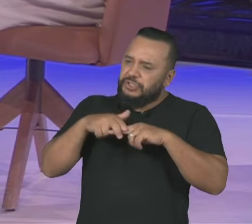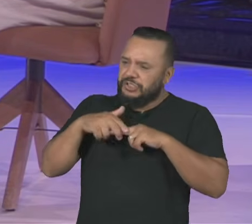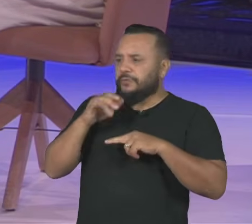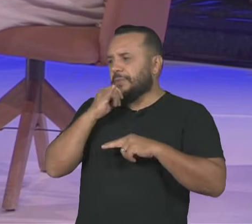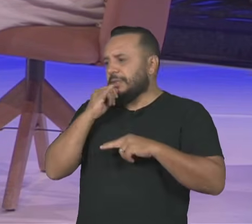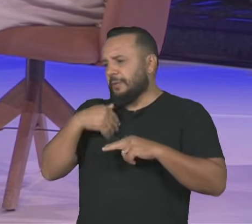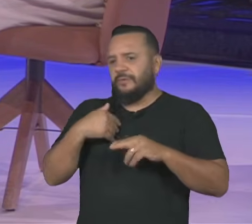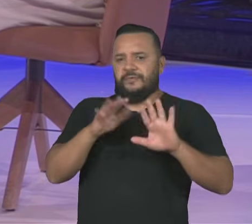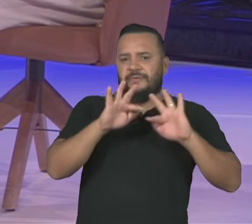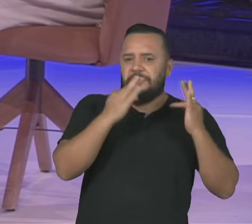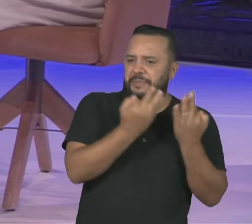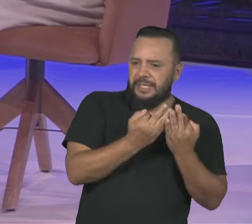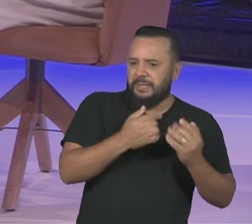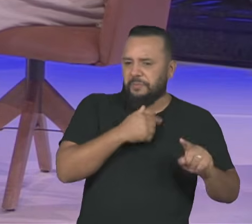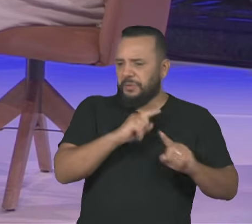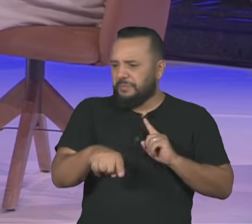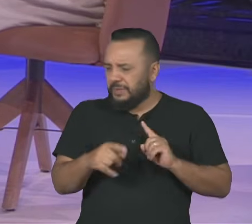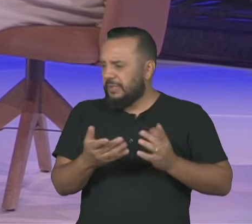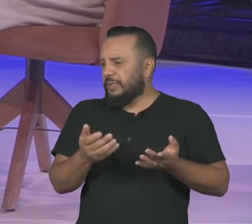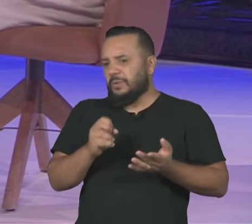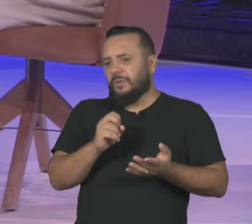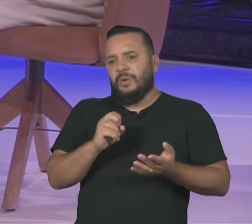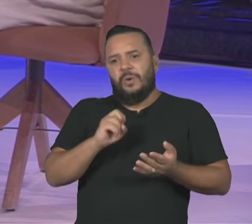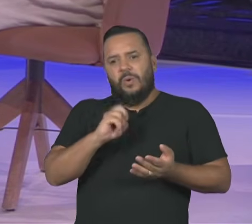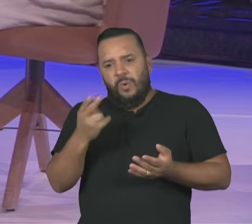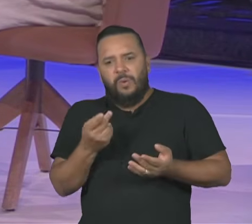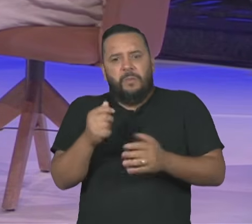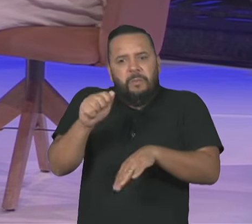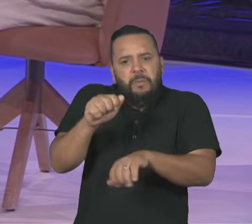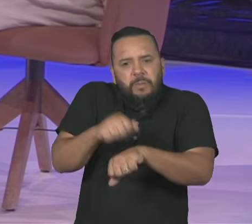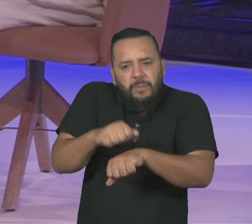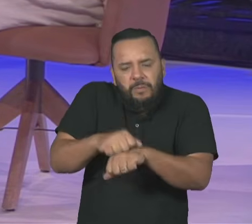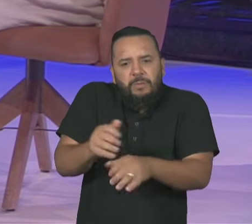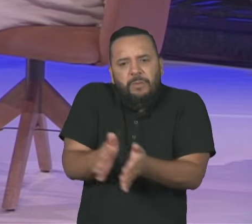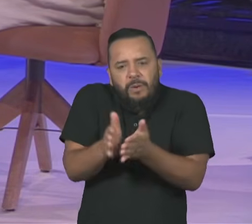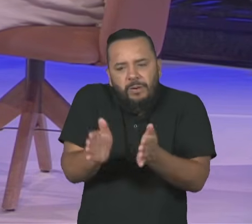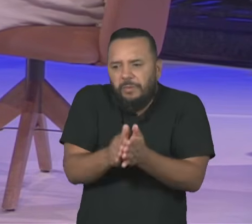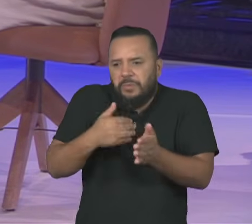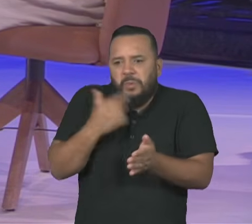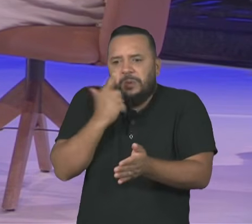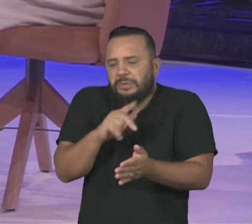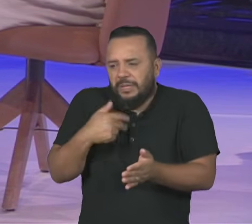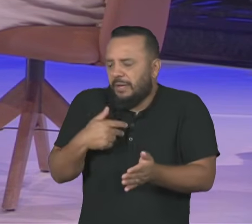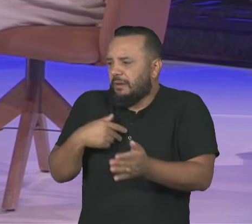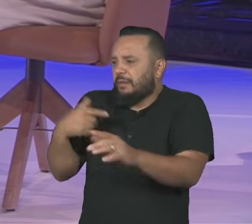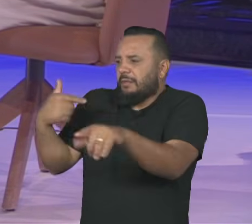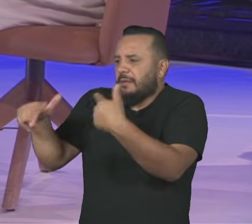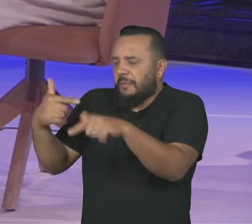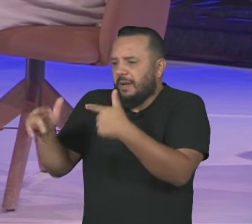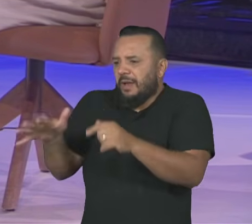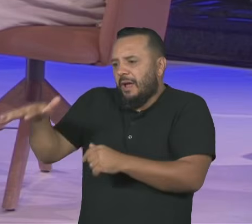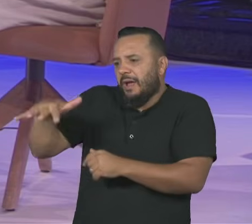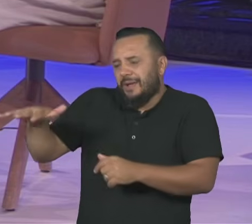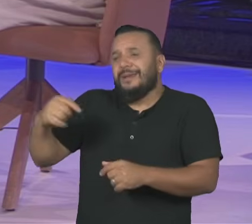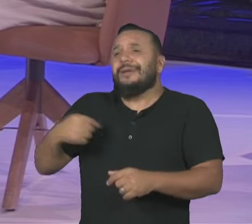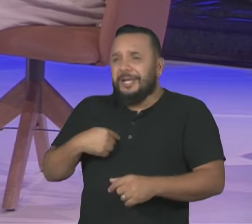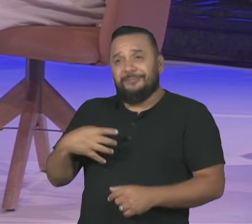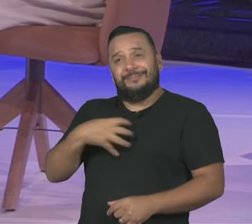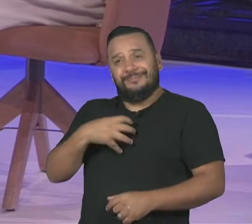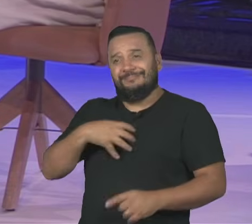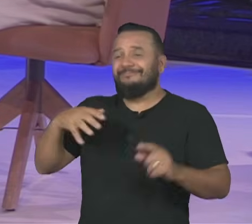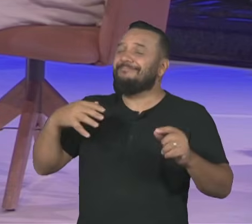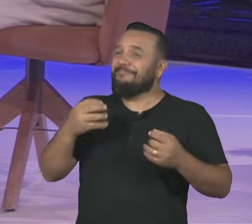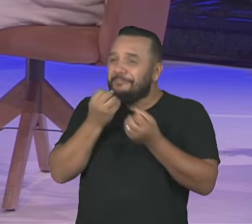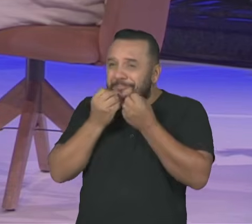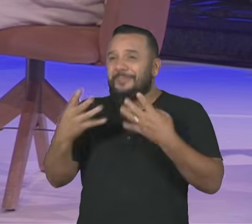você consegue seguir a sua carreira ou seguir aquilo que você quer. Então, eu me sinto bem,